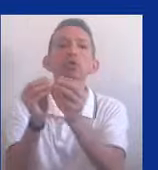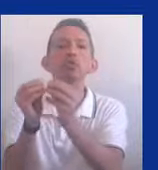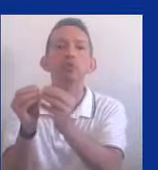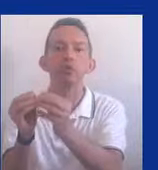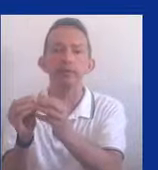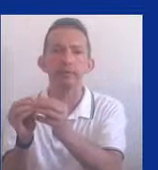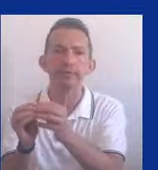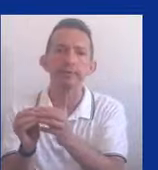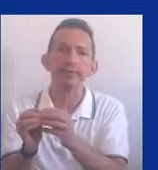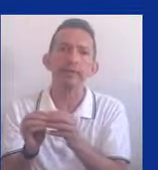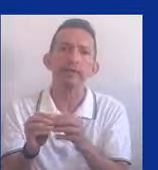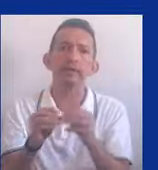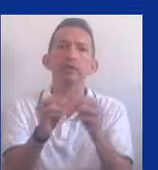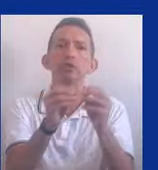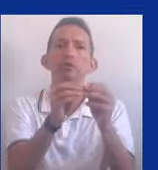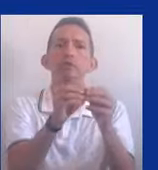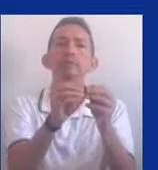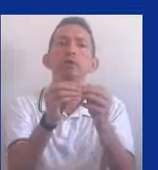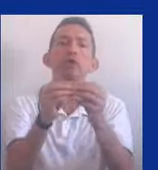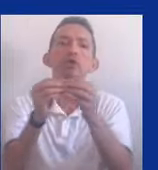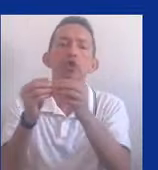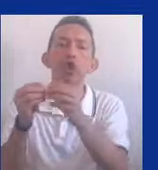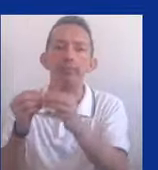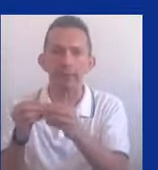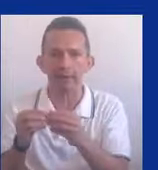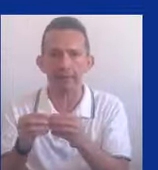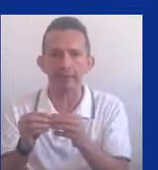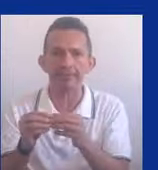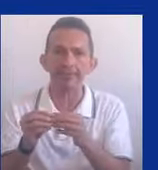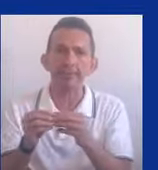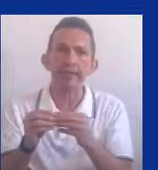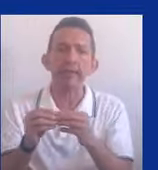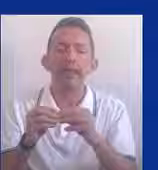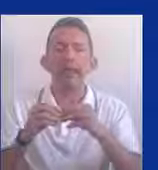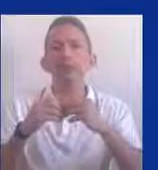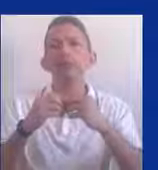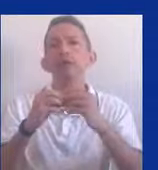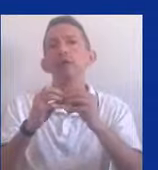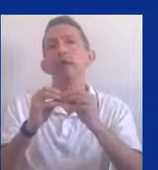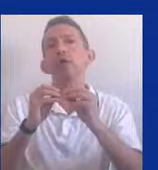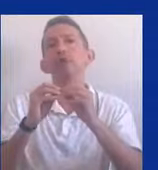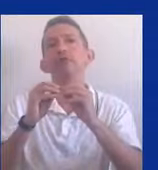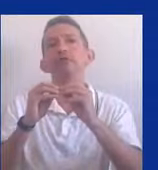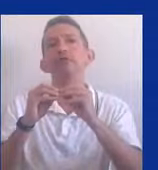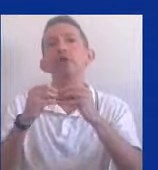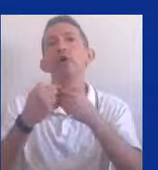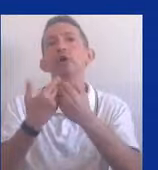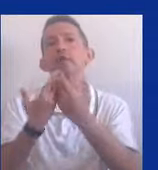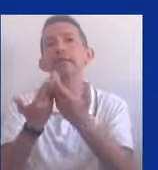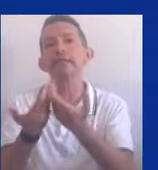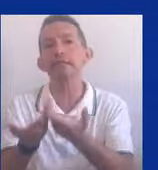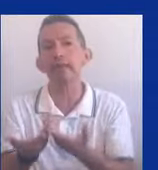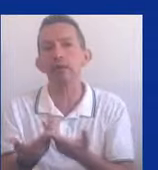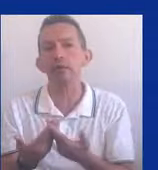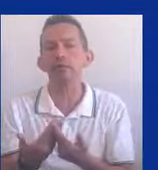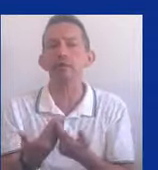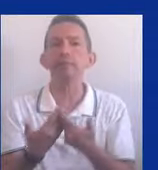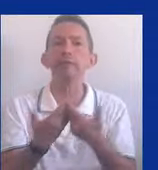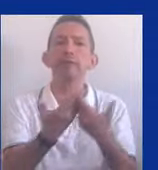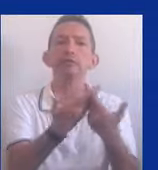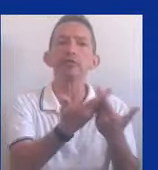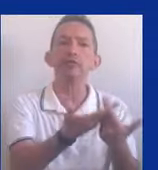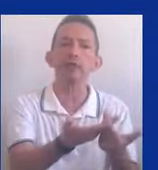estruturas minúsculas, essas estruturas microscópicas, elas vão funcionar como se fossem órgãos da